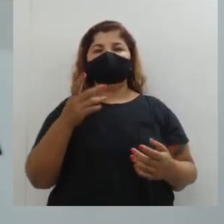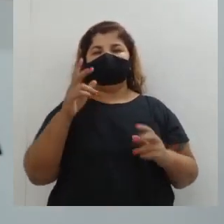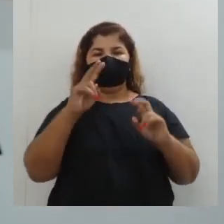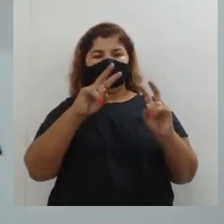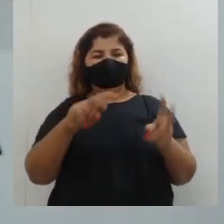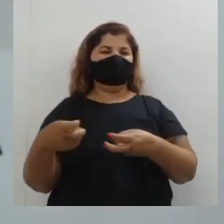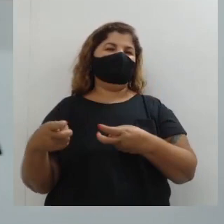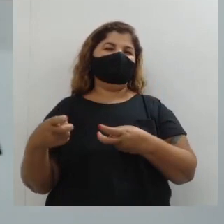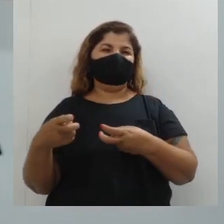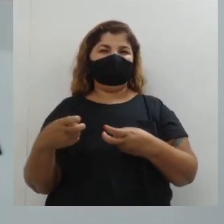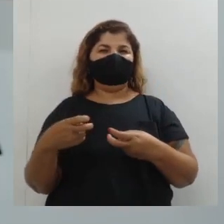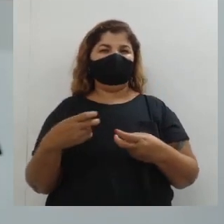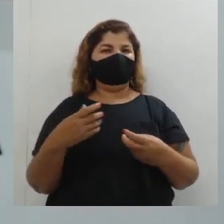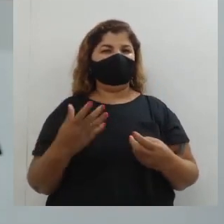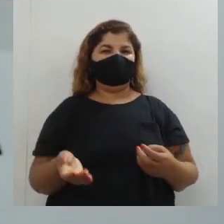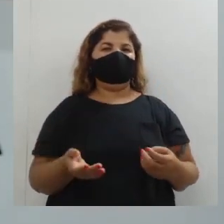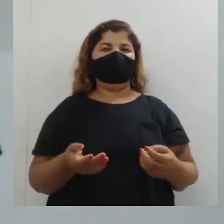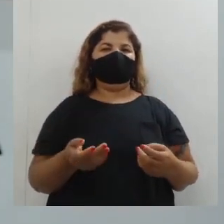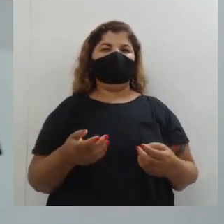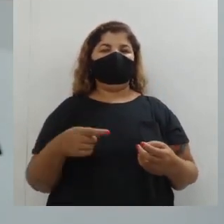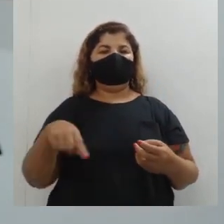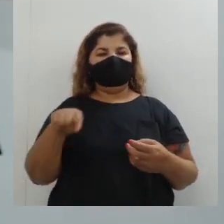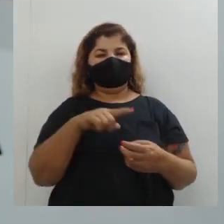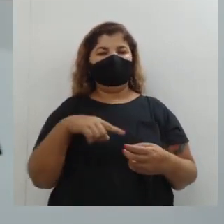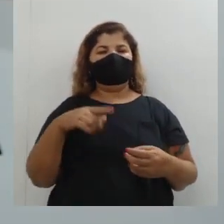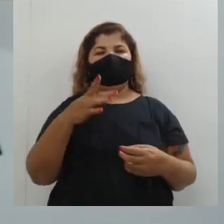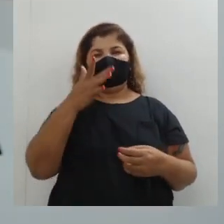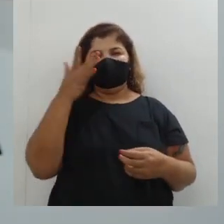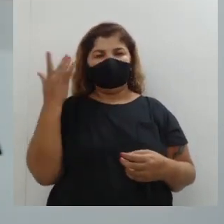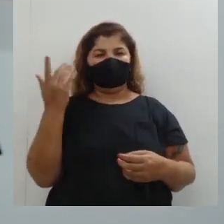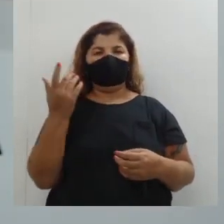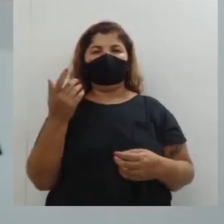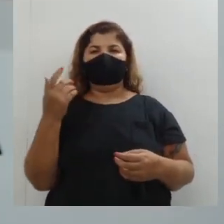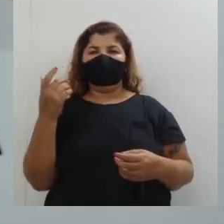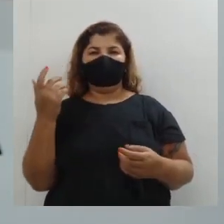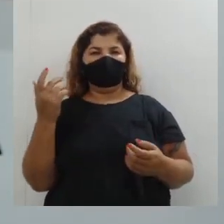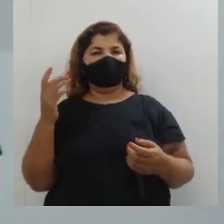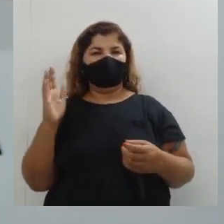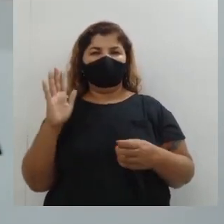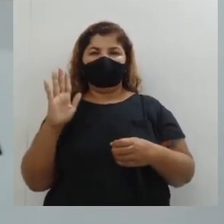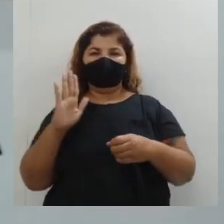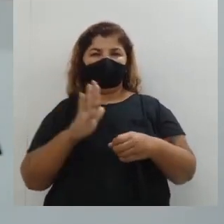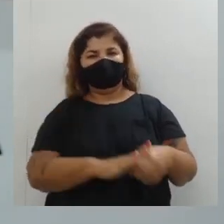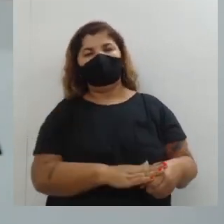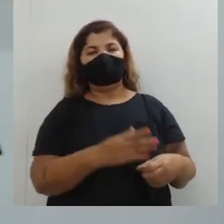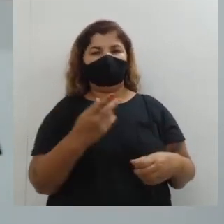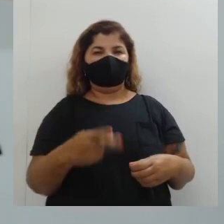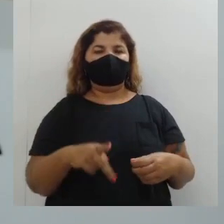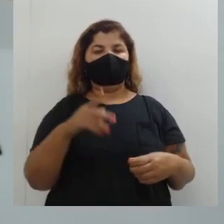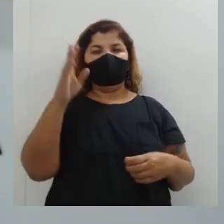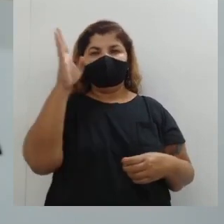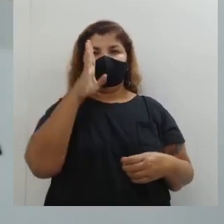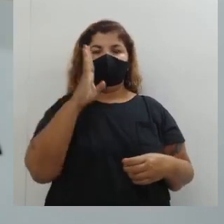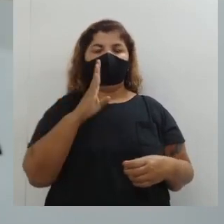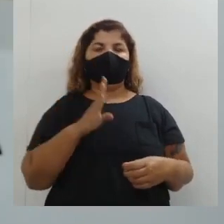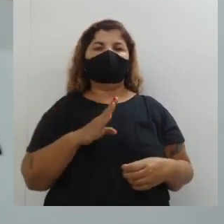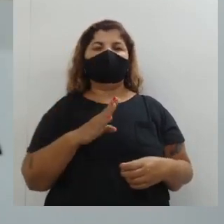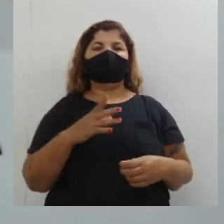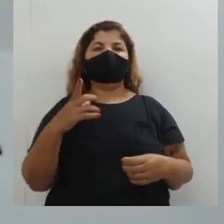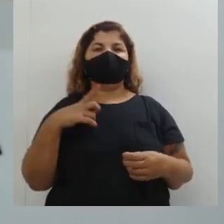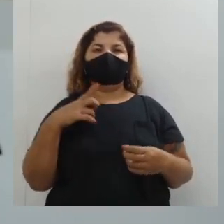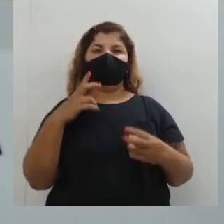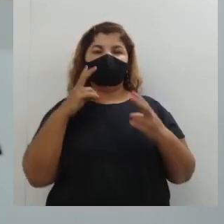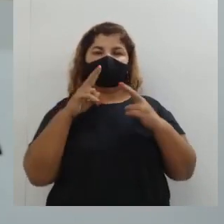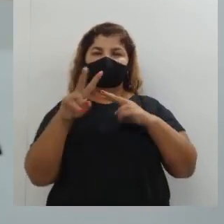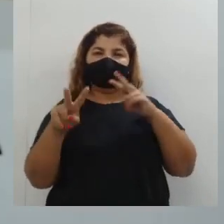exploração, né? Uma nação explorada por outros países. Então, ele tinha uma visão muito crítica, um homem que lia